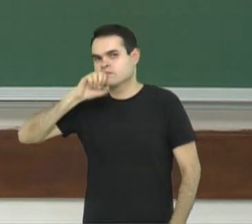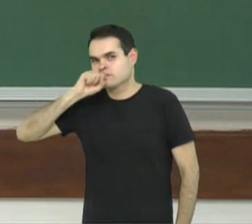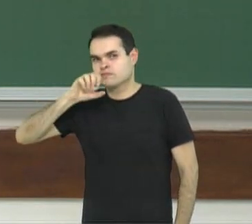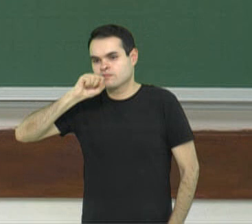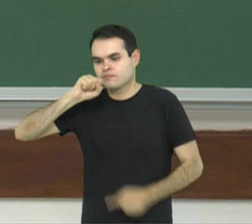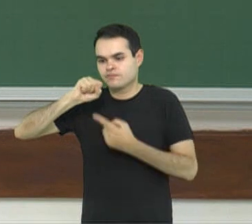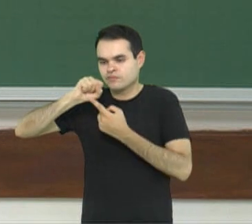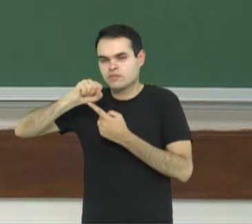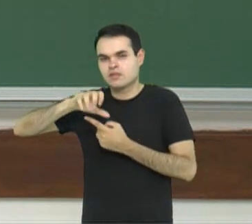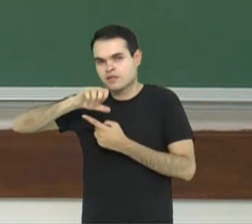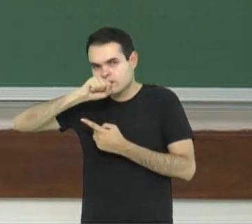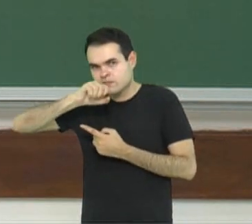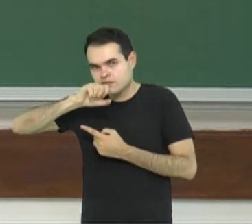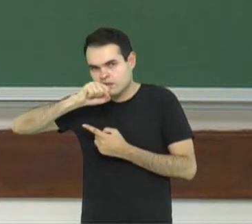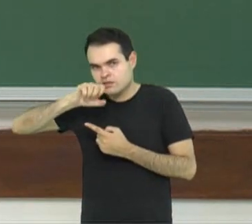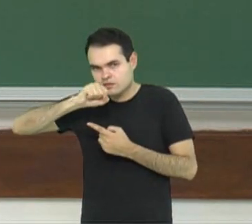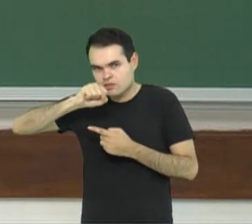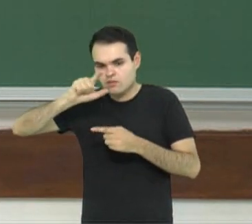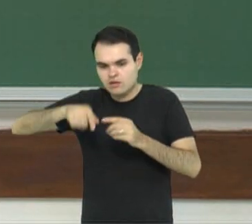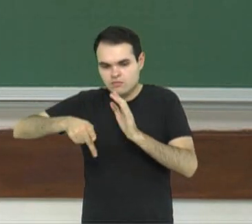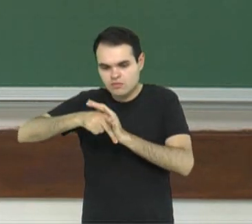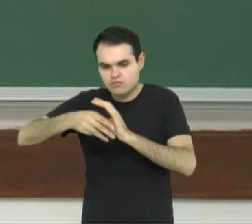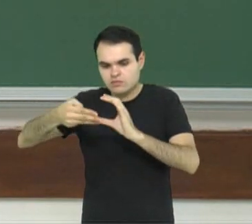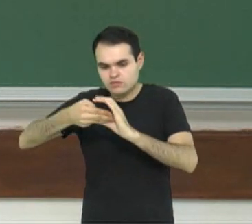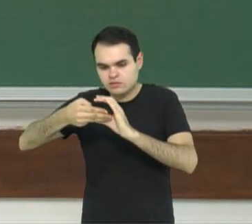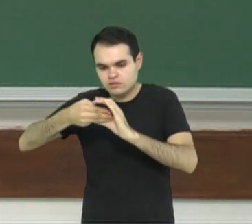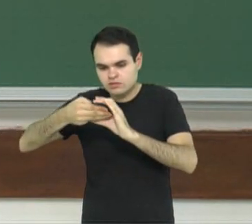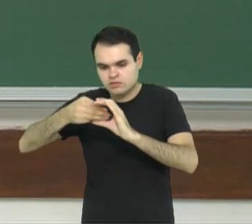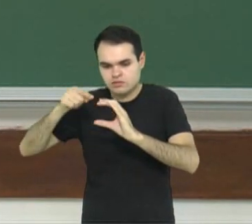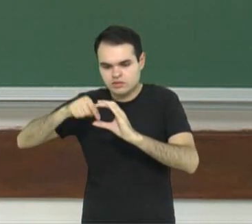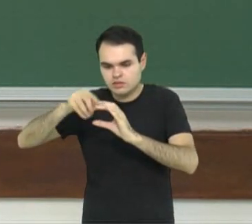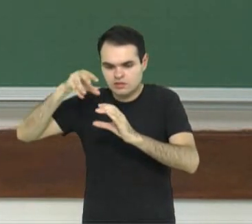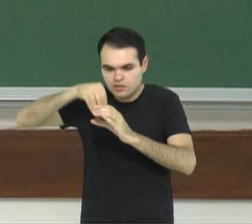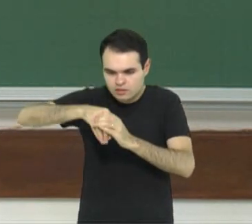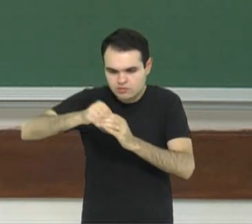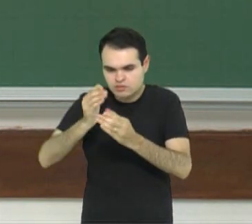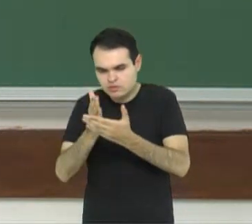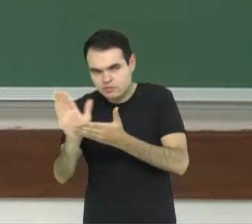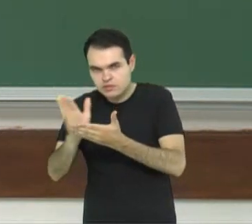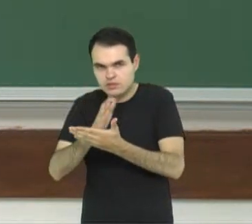celular. É um termo muito utilizado aí dentro da medicina,